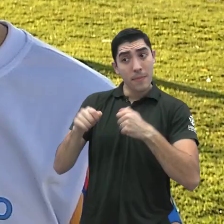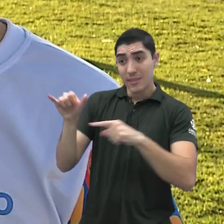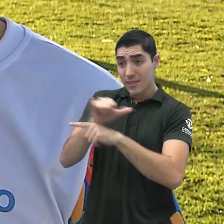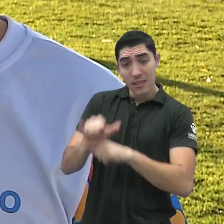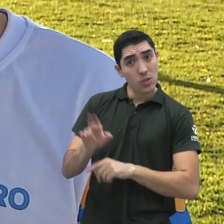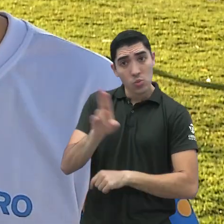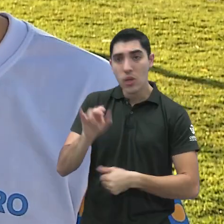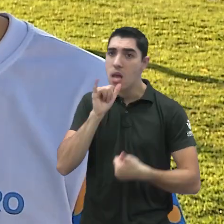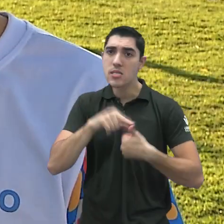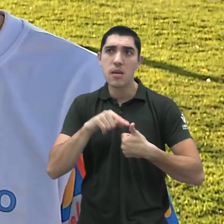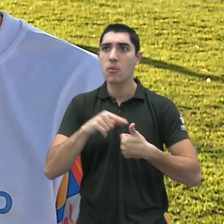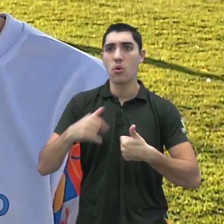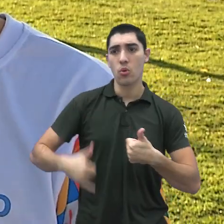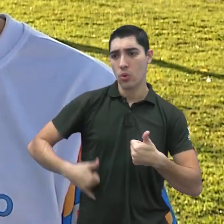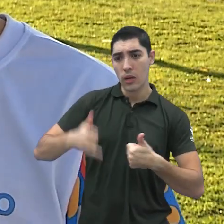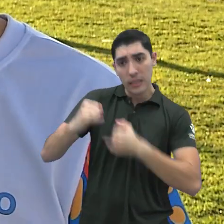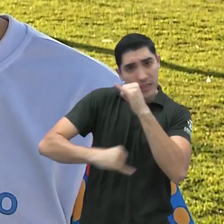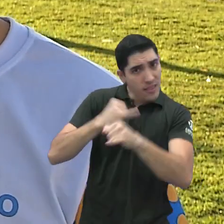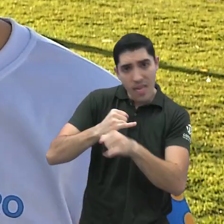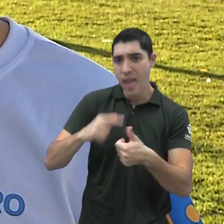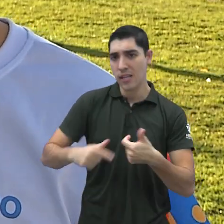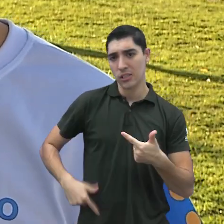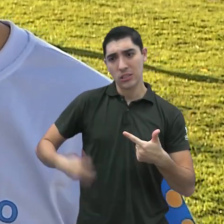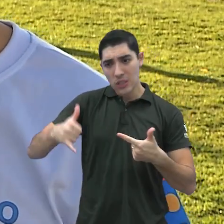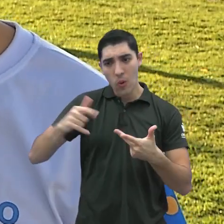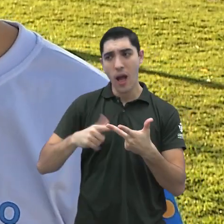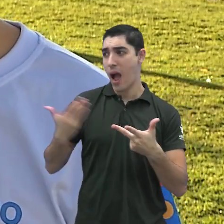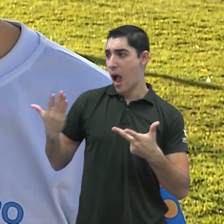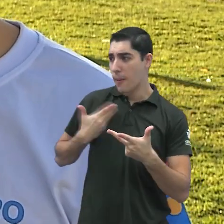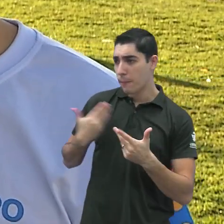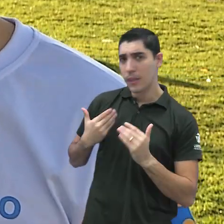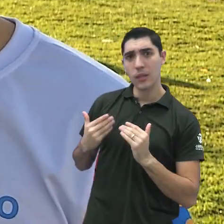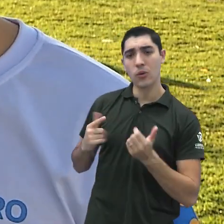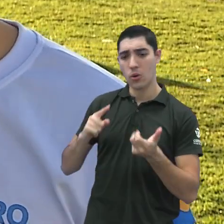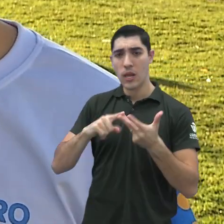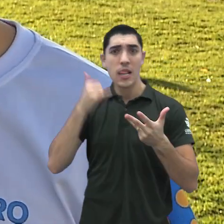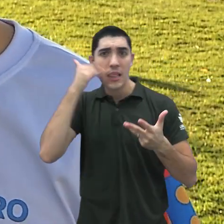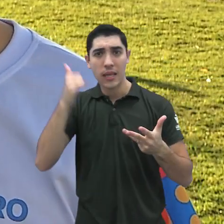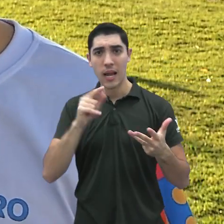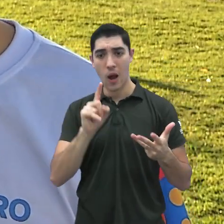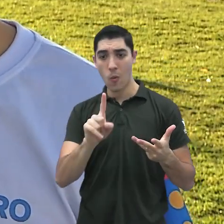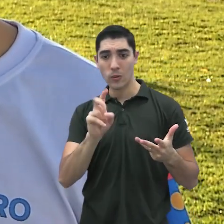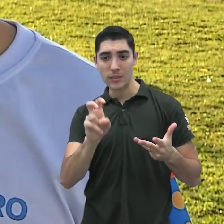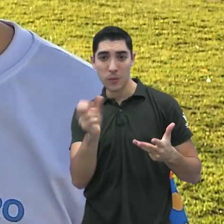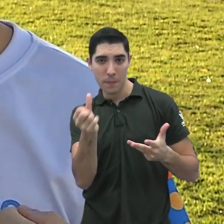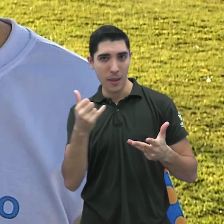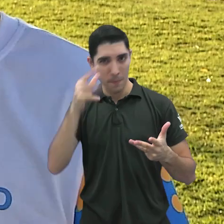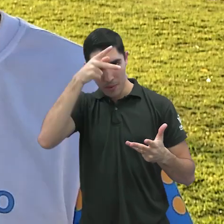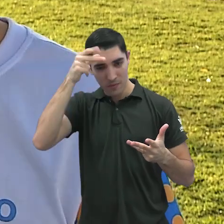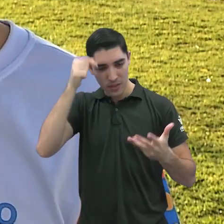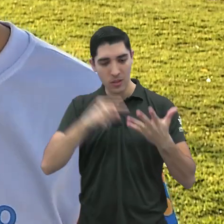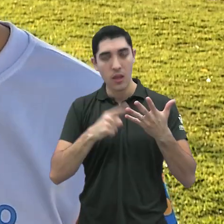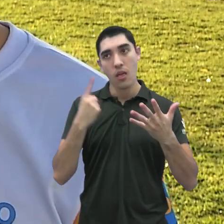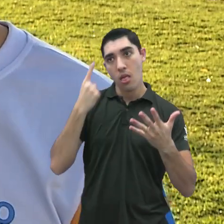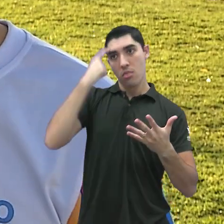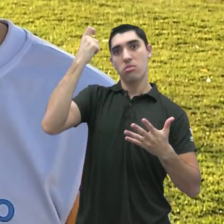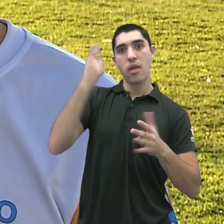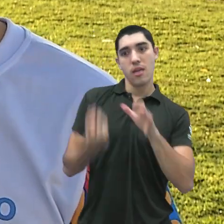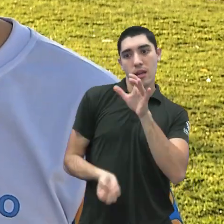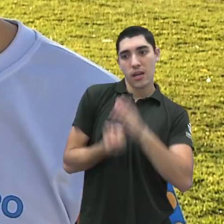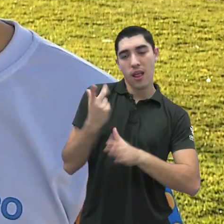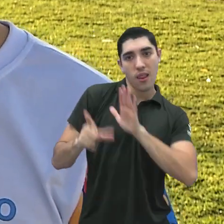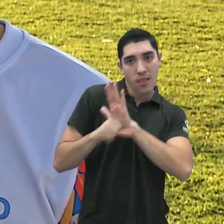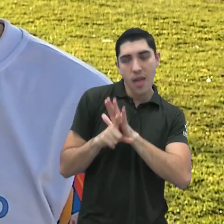Então, pegar seu celular, sua internet, o seu amigo que está do lado, ligar no 56, pensar políticas